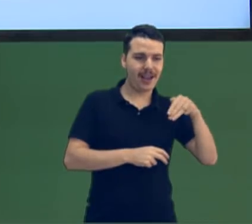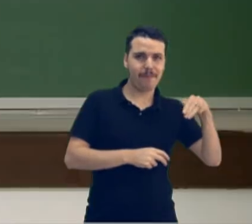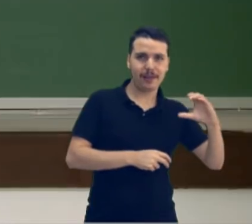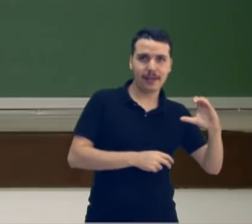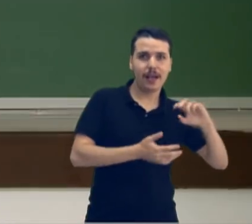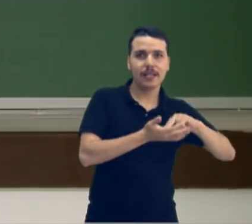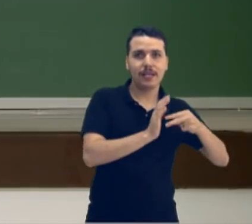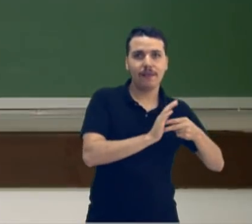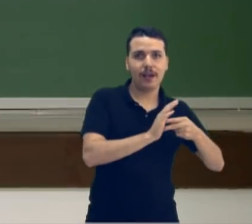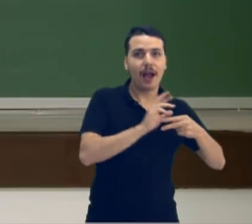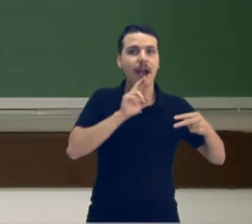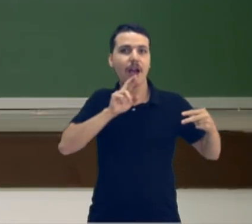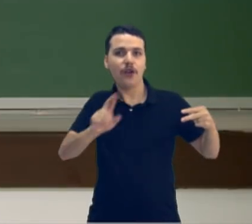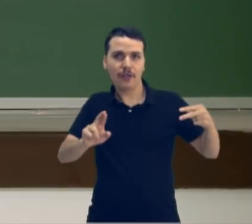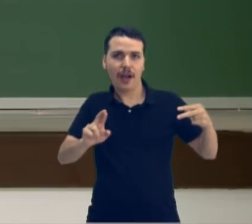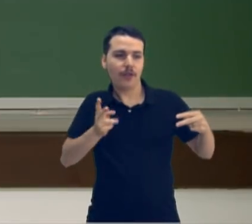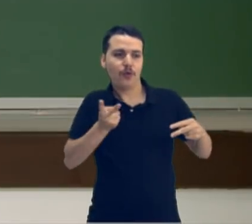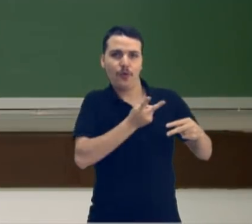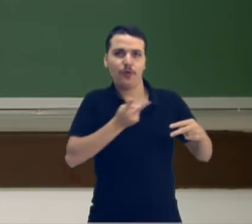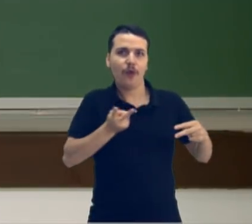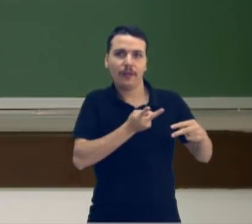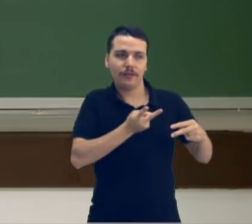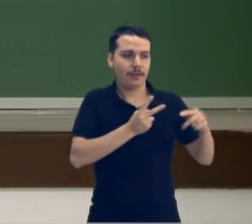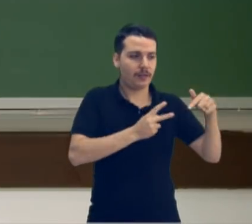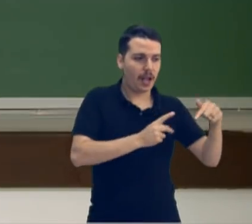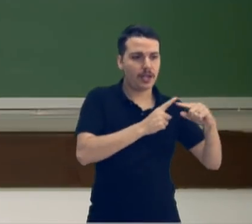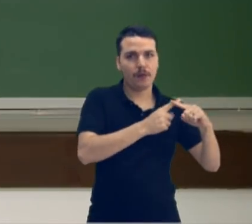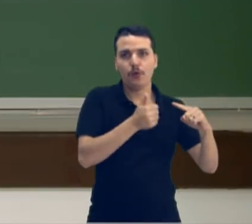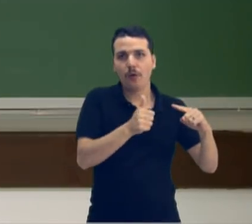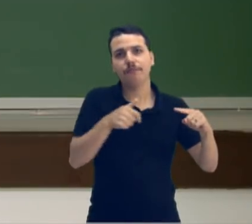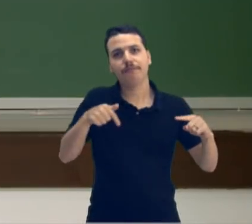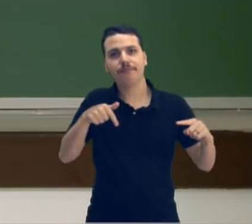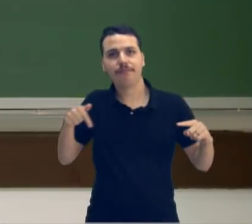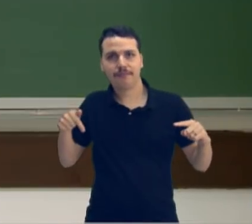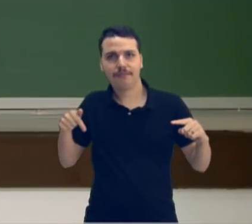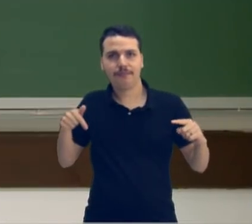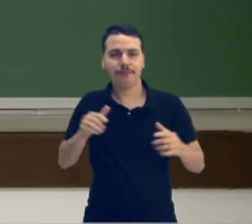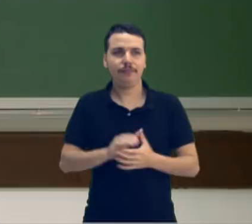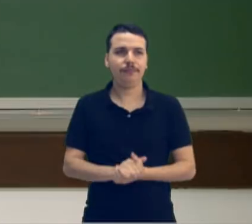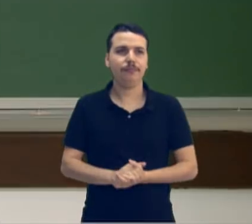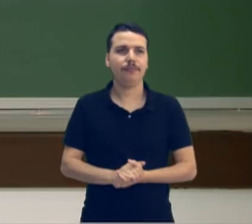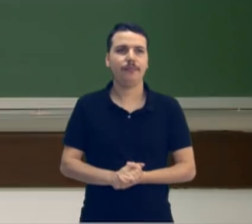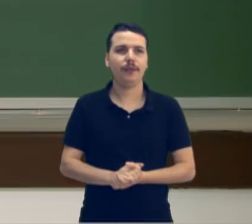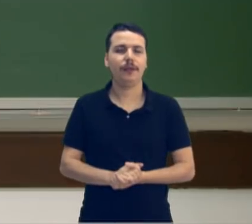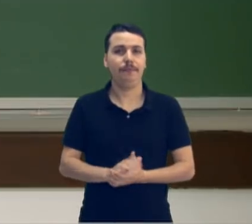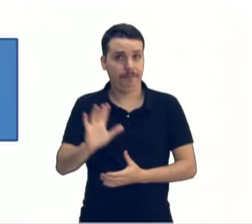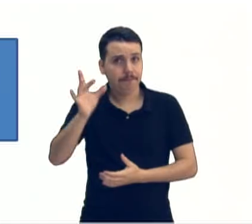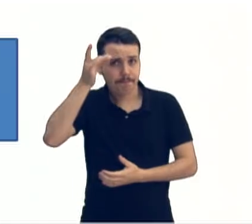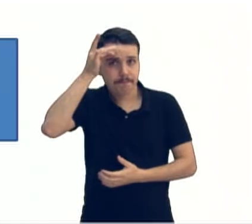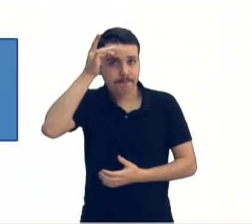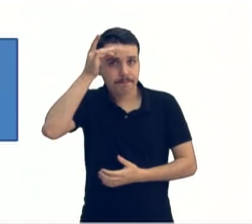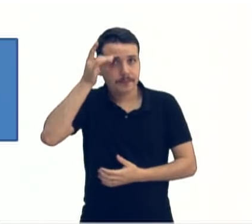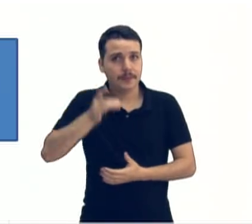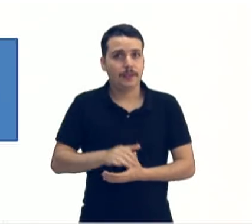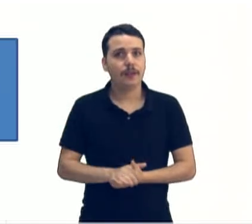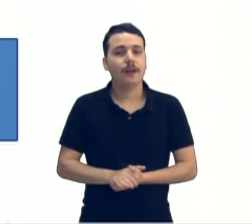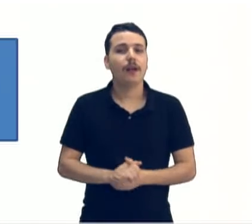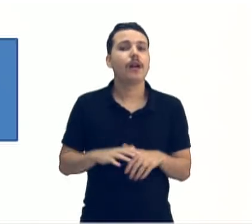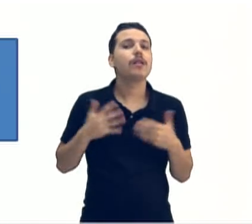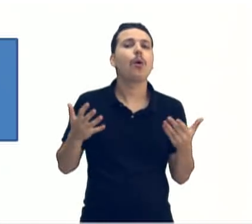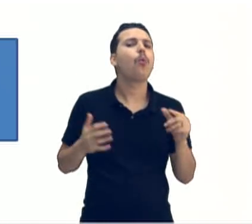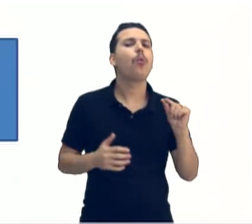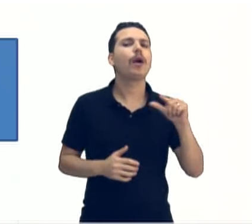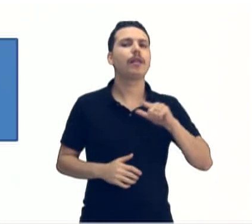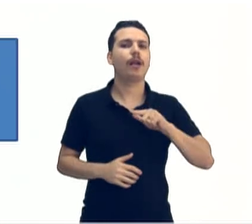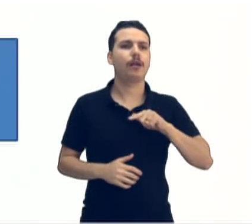entre eles, ok? Guardaram isso? Muito bem. Então, o que a gente tem? Que